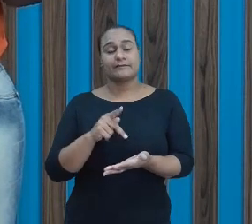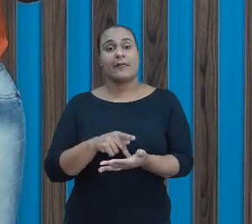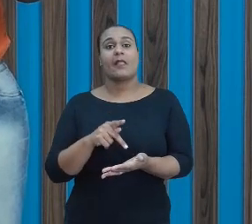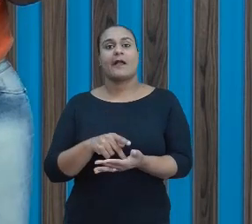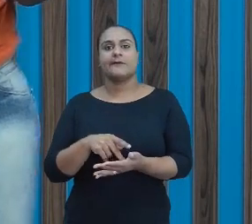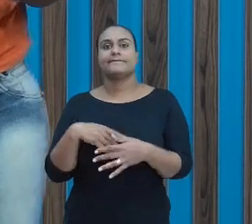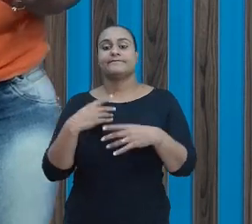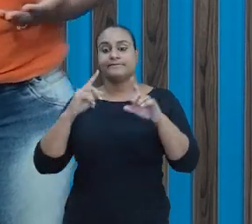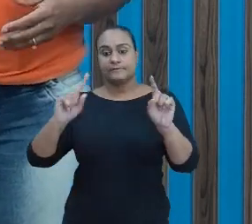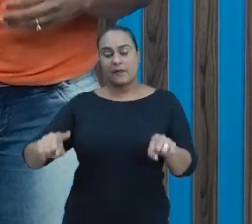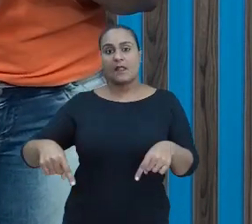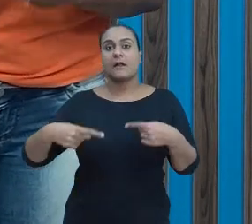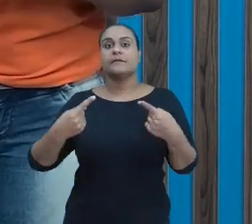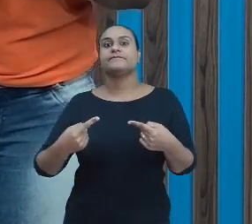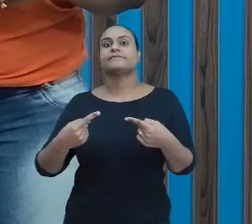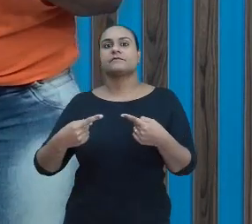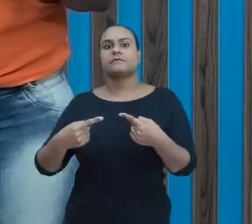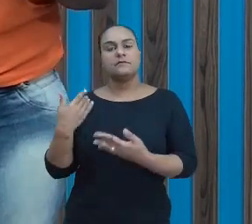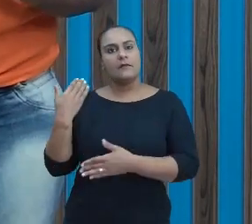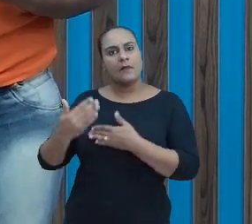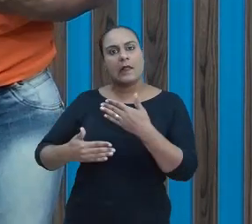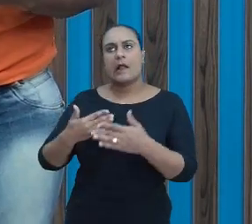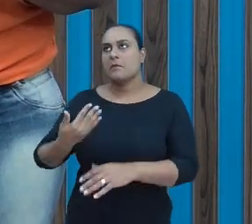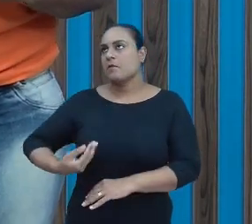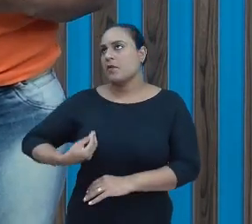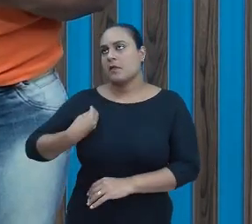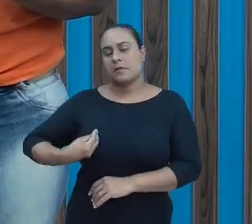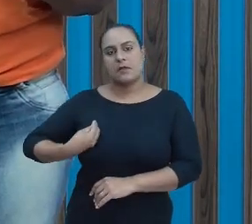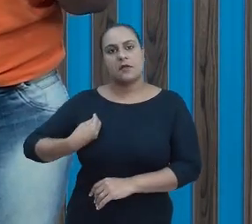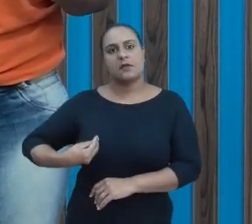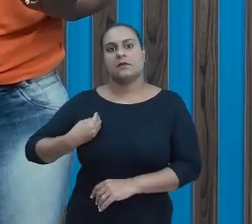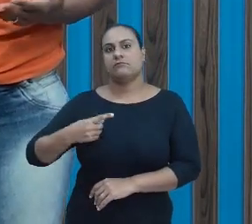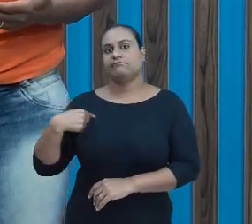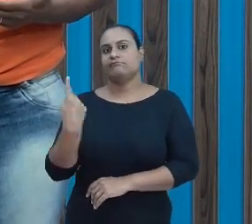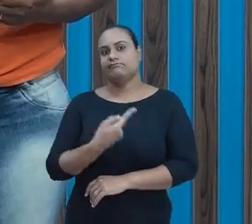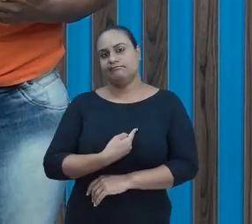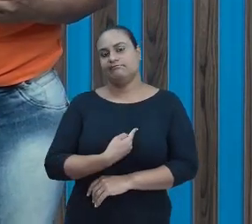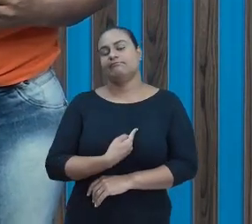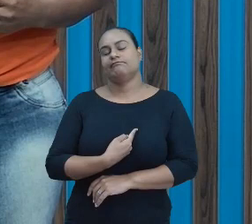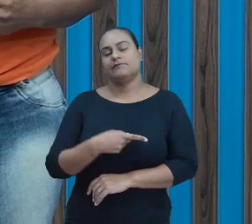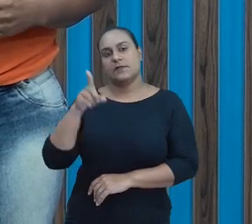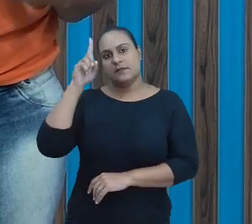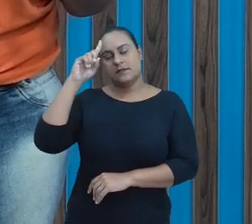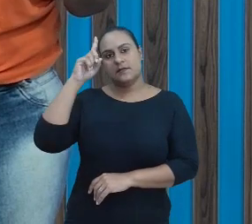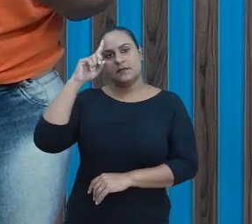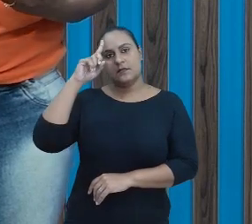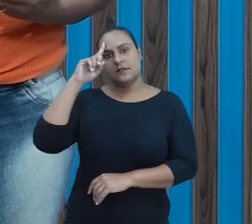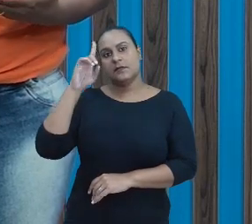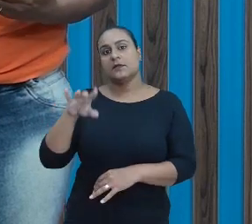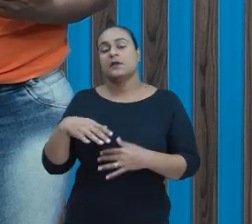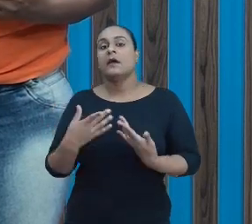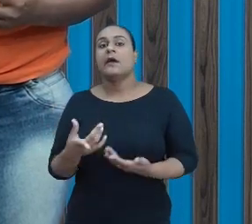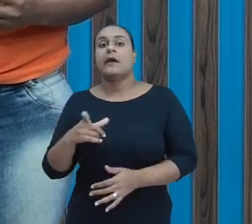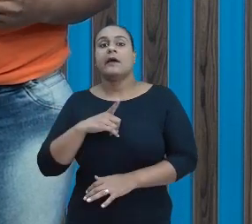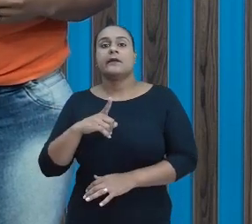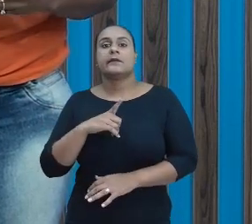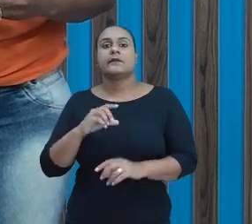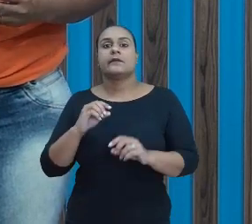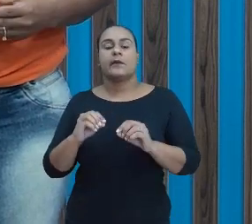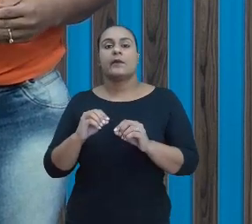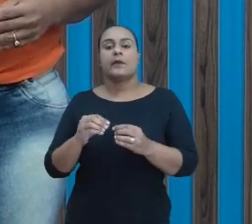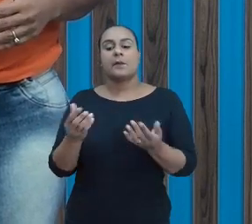isso. Os desafios vão sempre estar presentes na nossa vida, que temos esse atendimento com